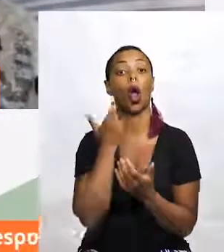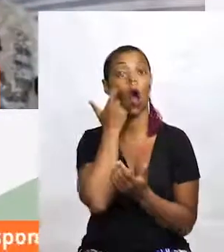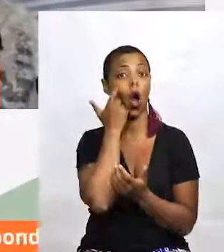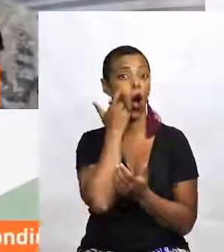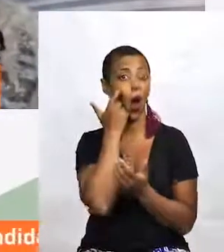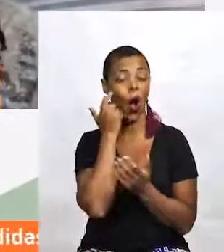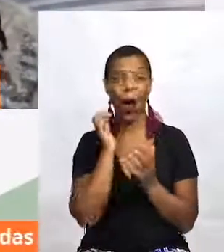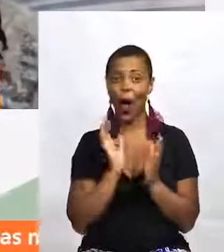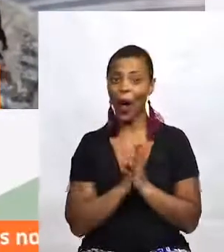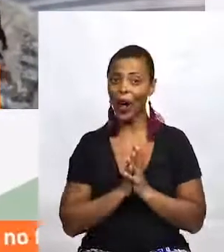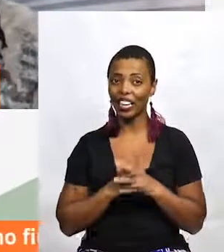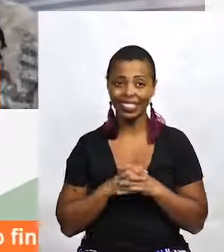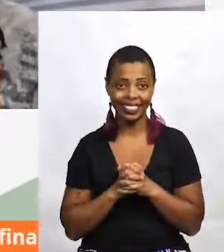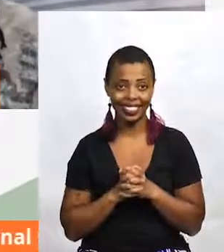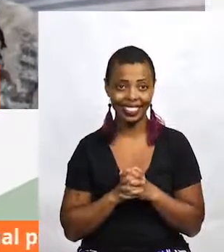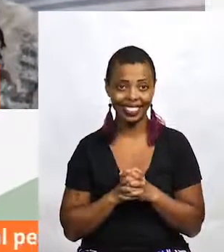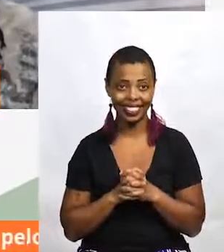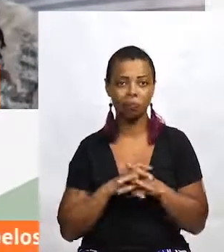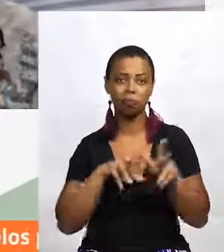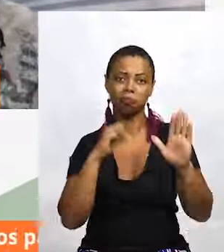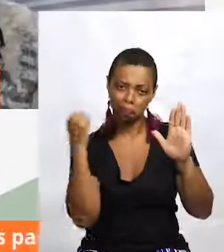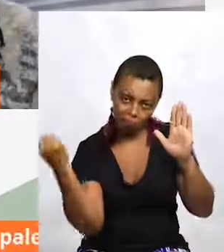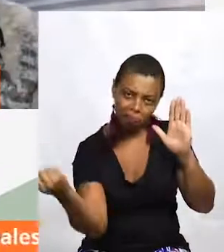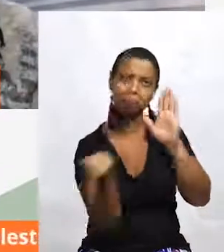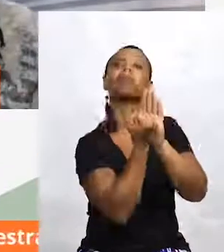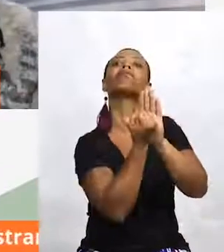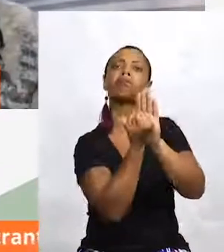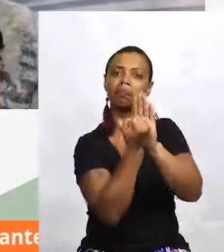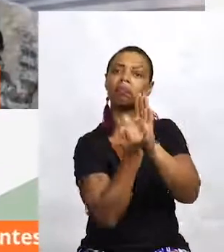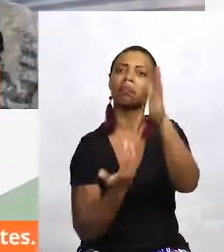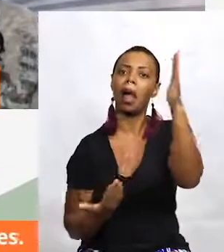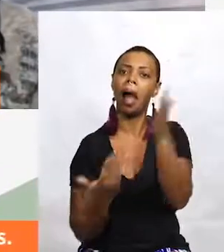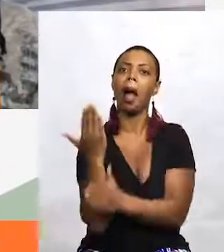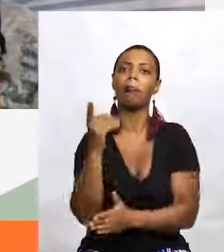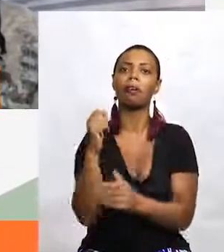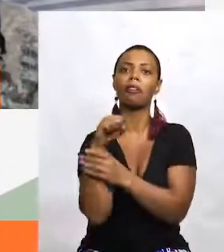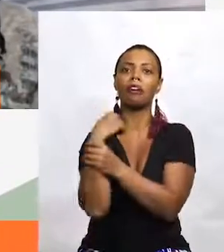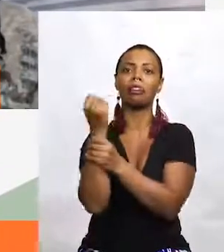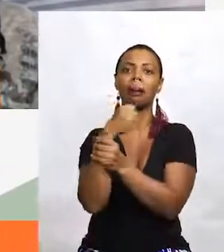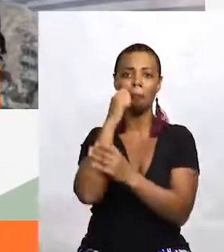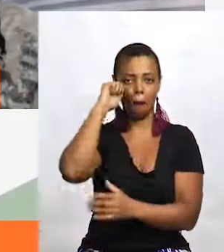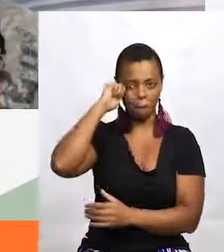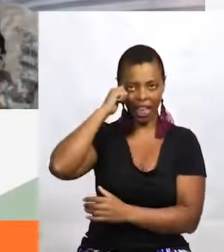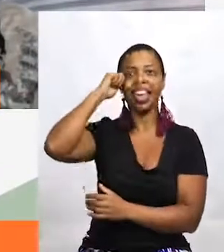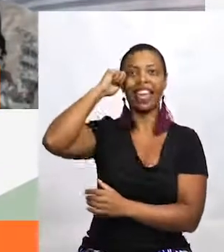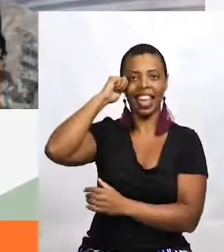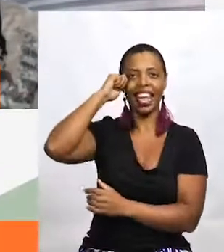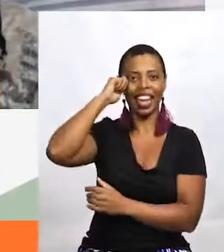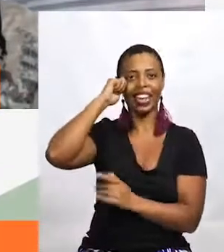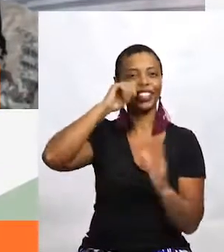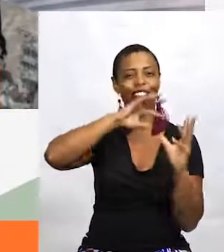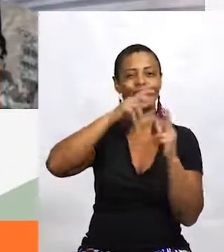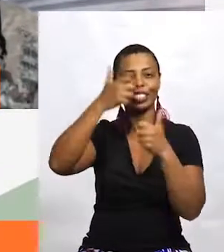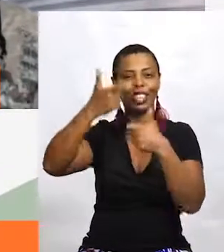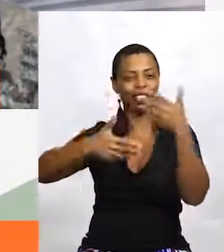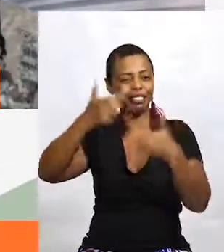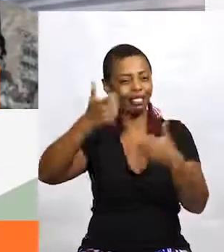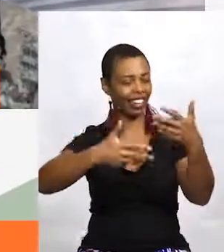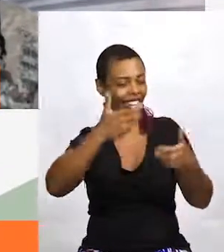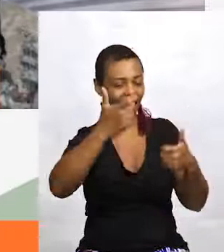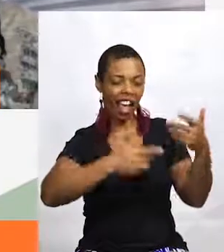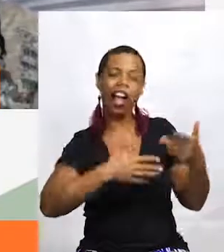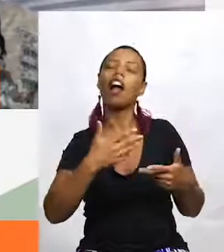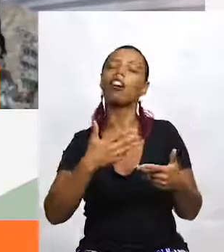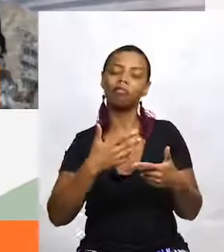Olha, eu dou meu selo preto de fisioterapeuta aqui para toda a sua fala sobre esses motivos, e precisamos de mais